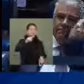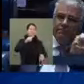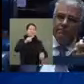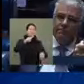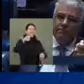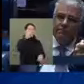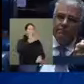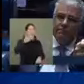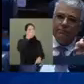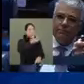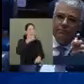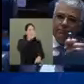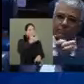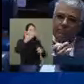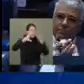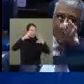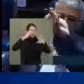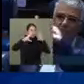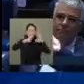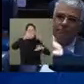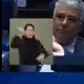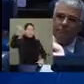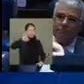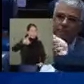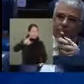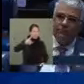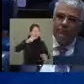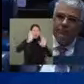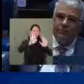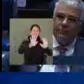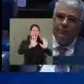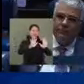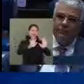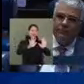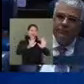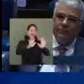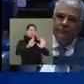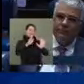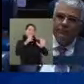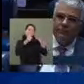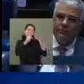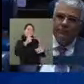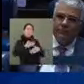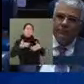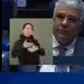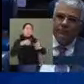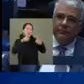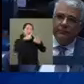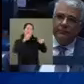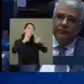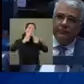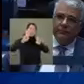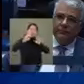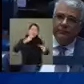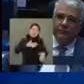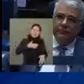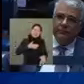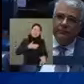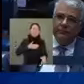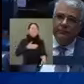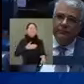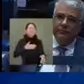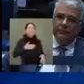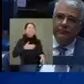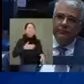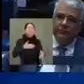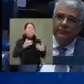embora não tenha o mesmo gosto meu, nunca ouviu o Chet Baker, Eduardo Gomes, que foi o maior líder do governo Bolsonaro no